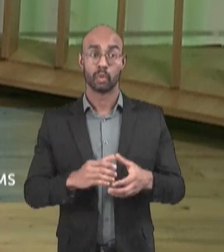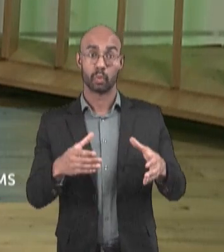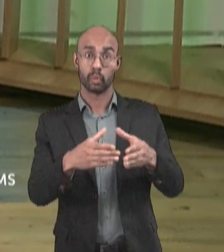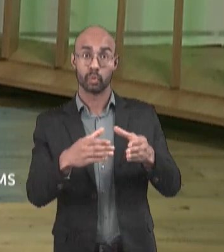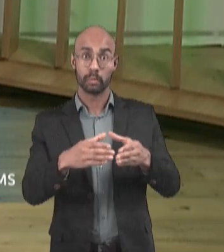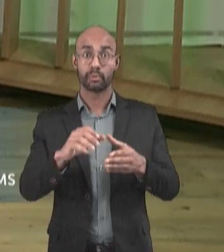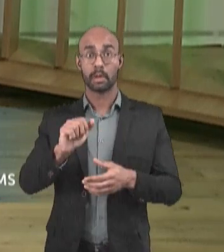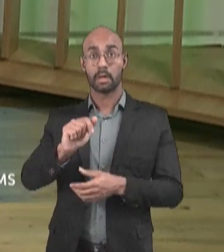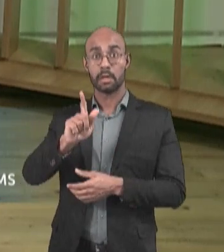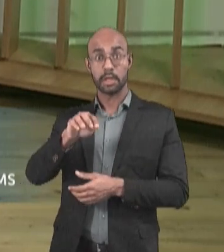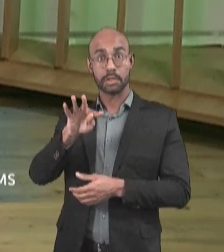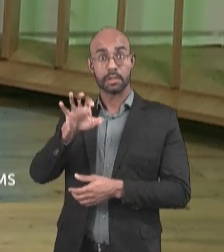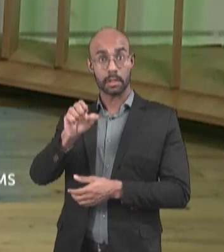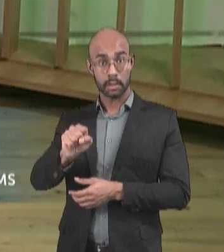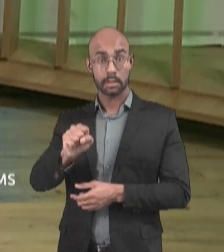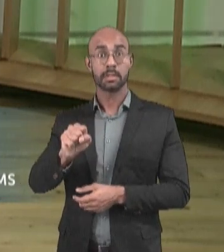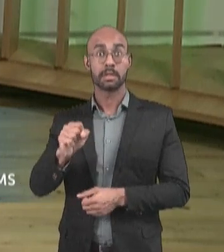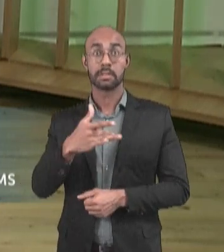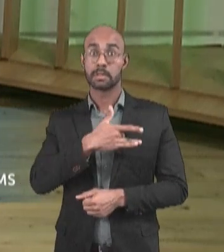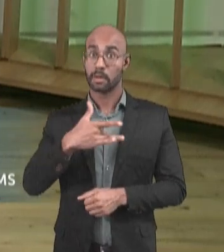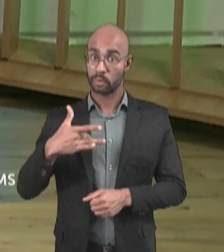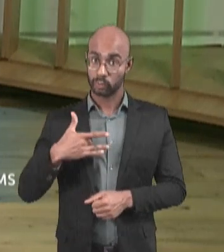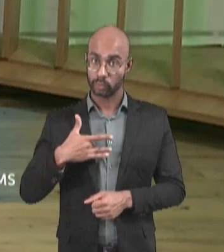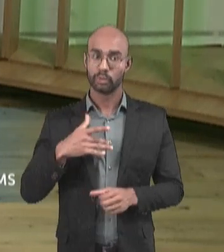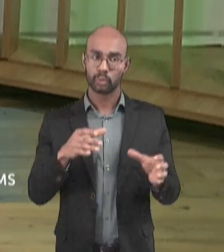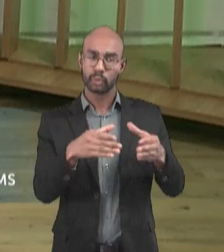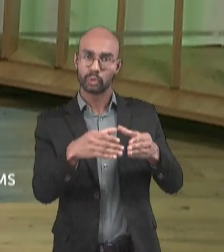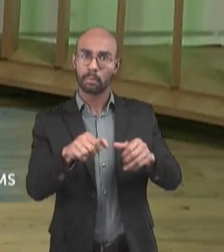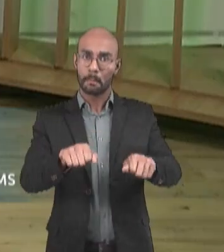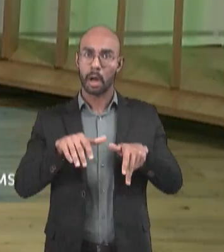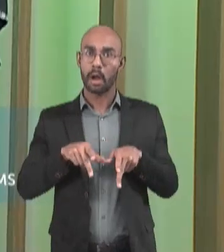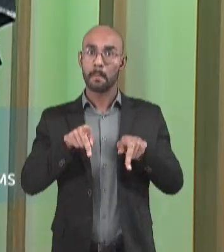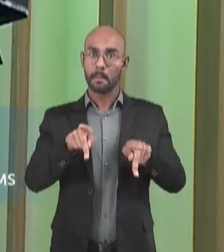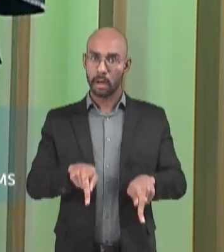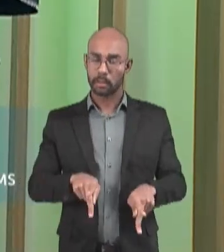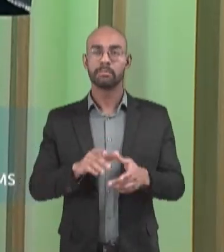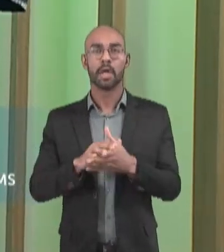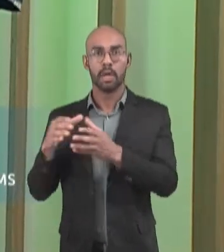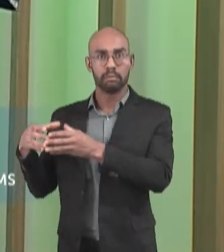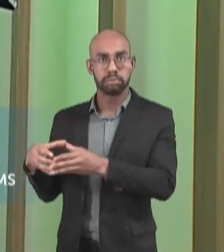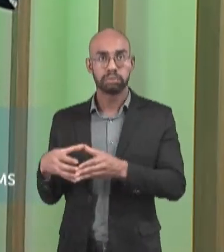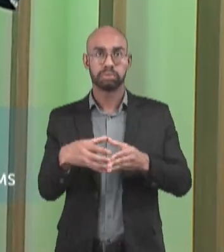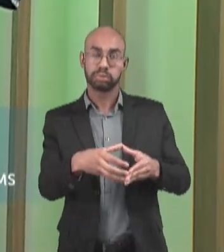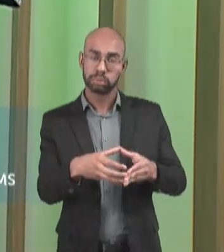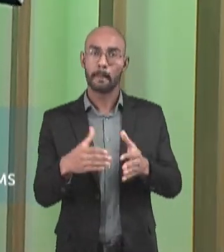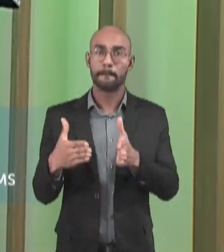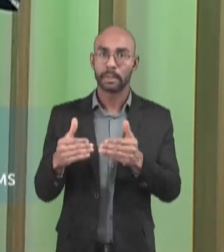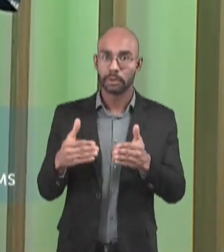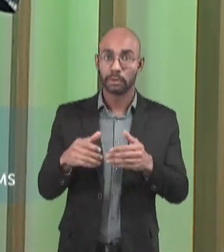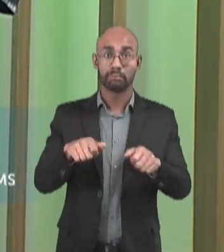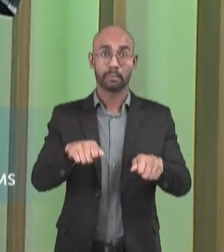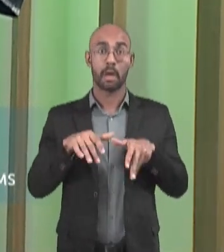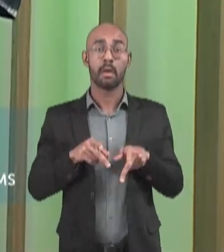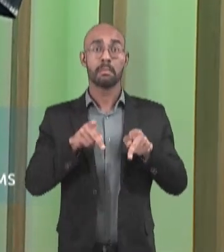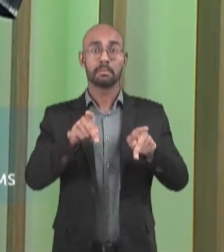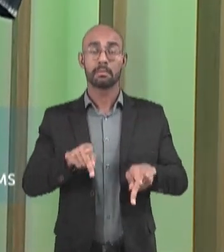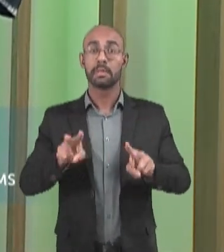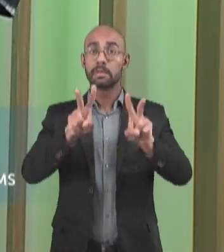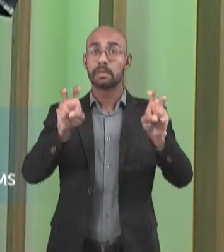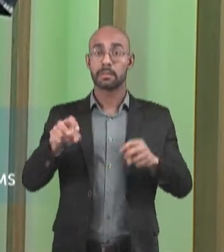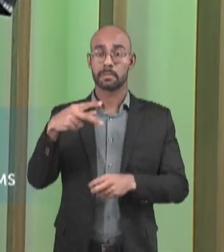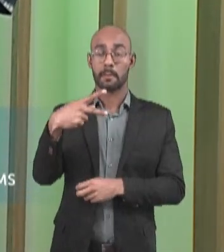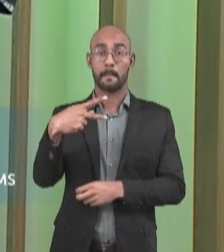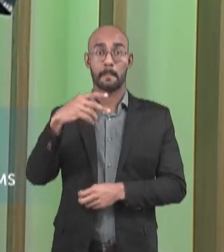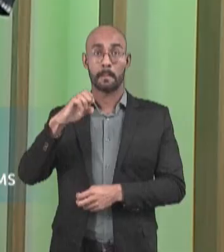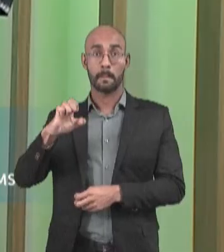saúde participaram no evento, né? Isso, eles estavam à casa, né, pedindo uma audiência pública para falar sobre a